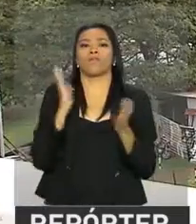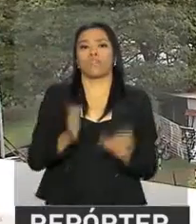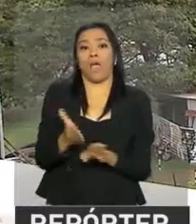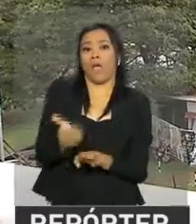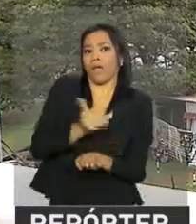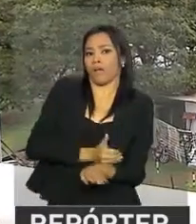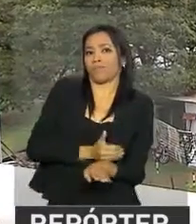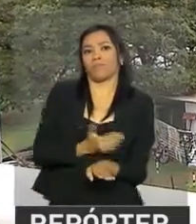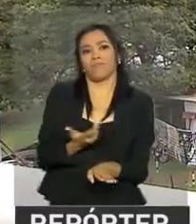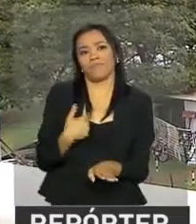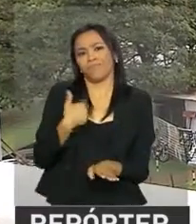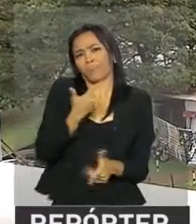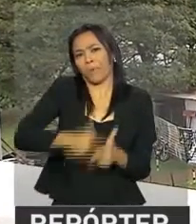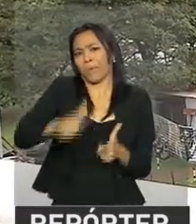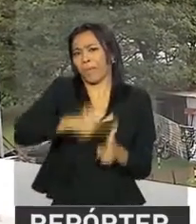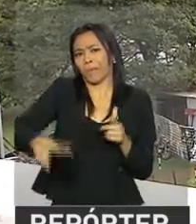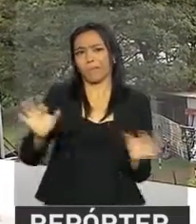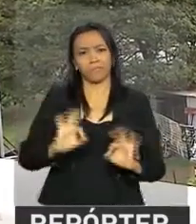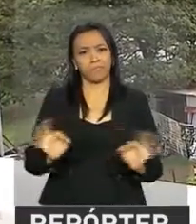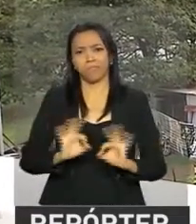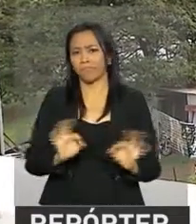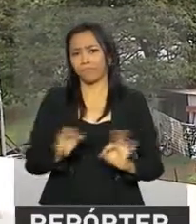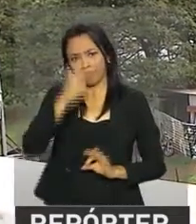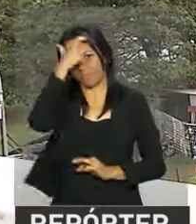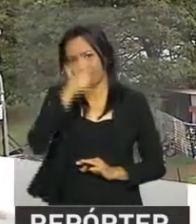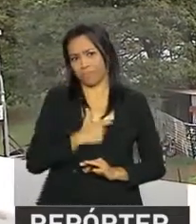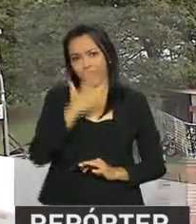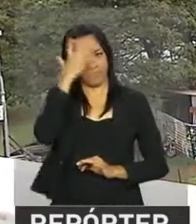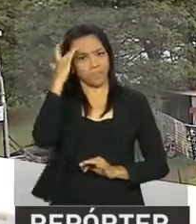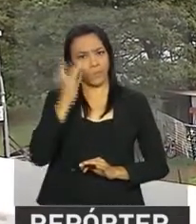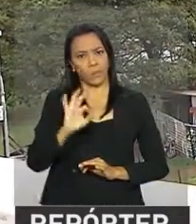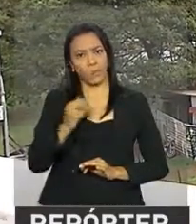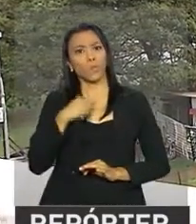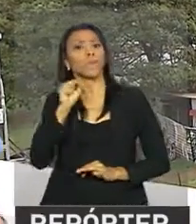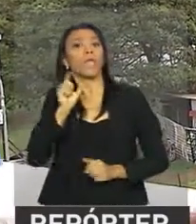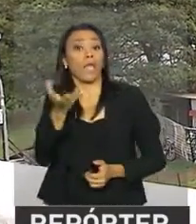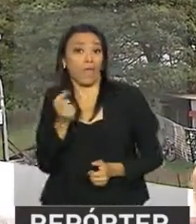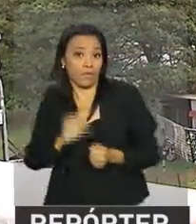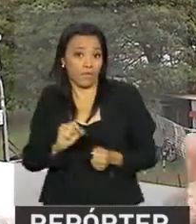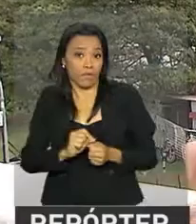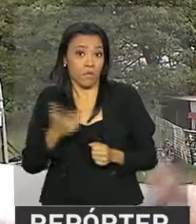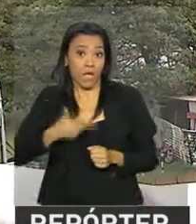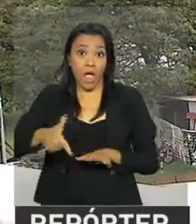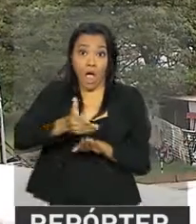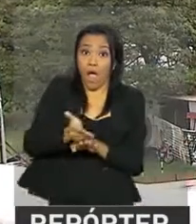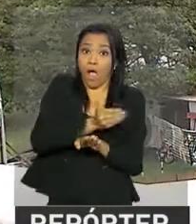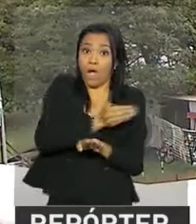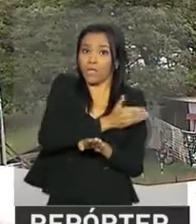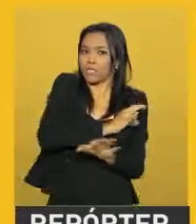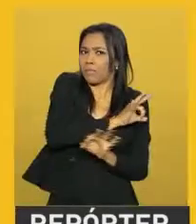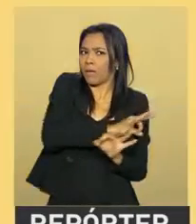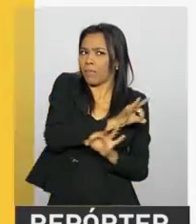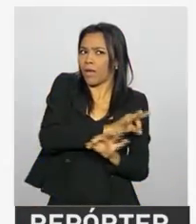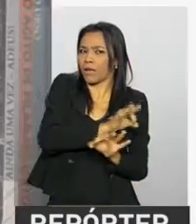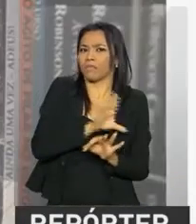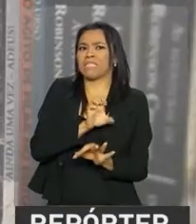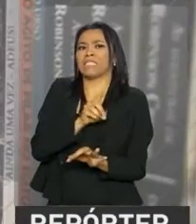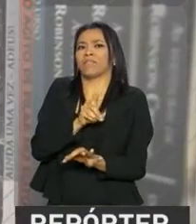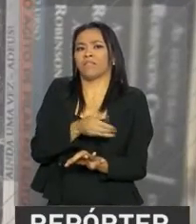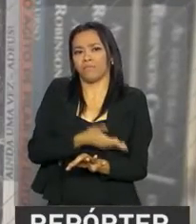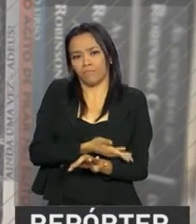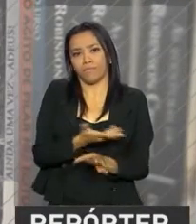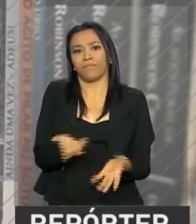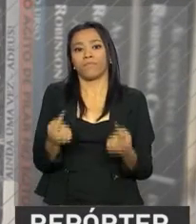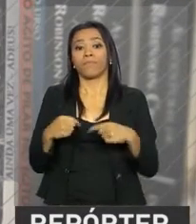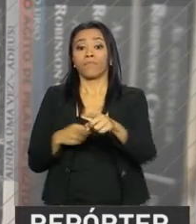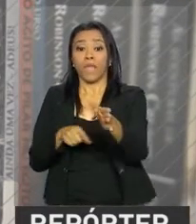então eu acho que não vai ter nenhum problema nenhum é no que vai fazer porque já vai se preparando desde então de muito cedo a pesquisa mostra